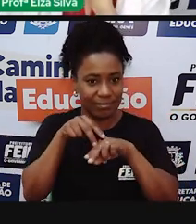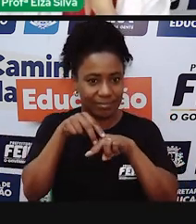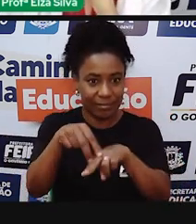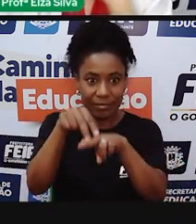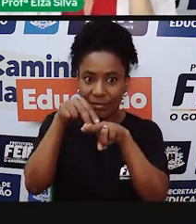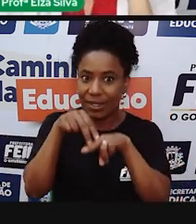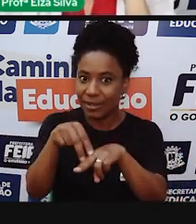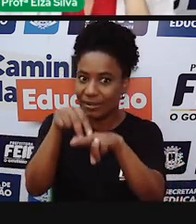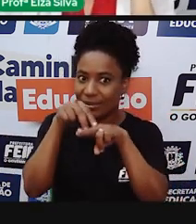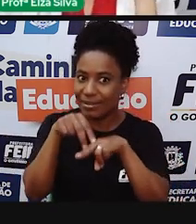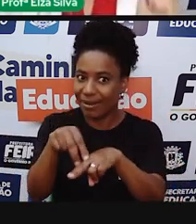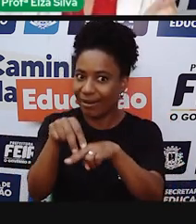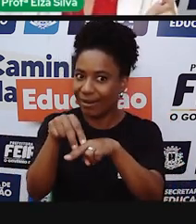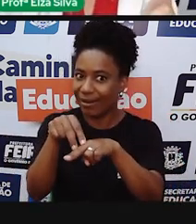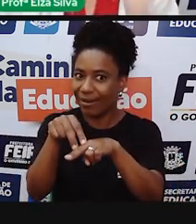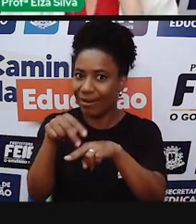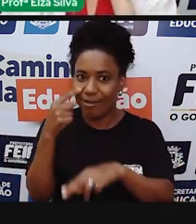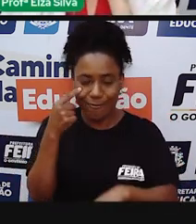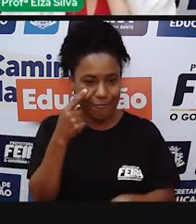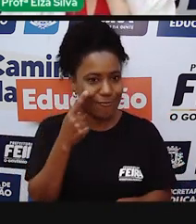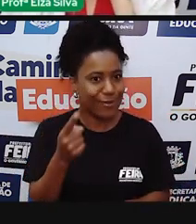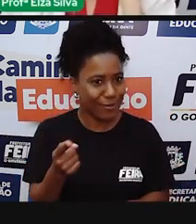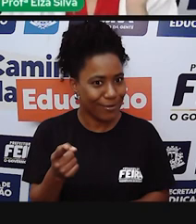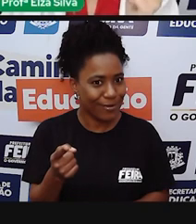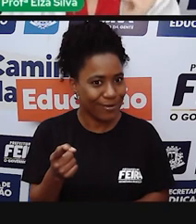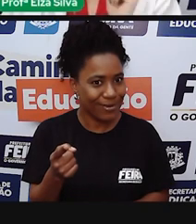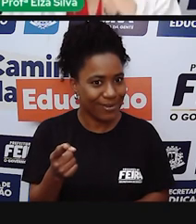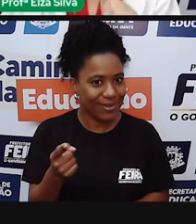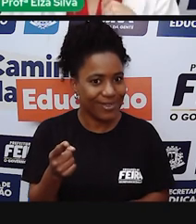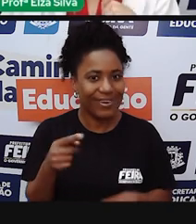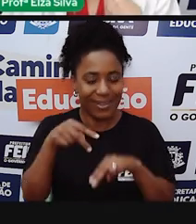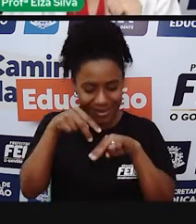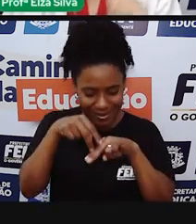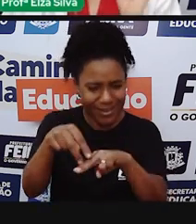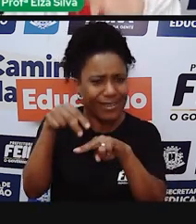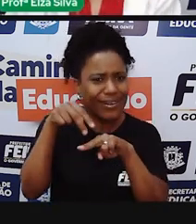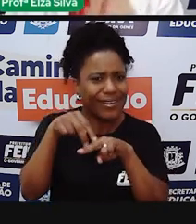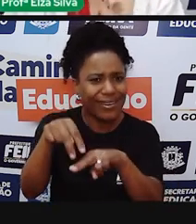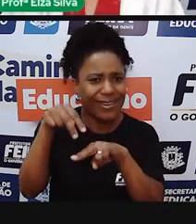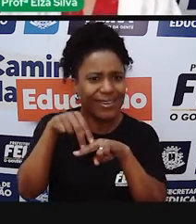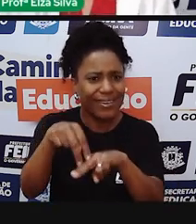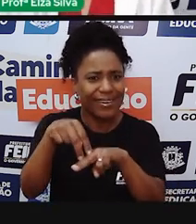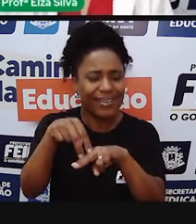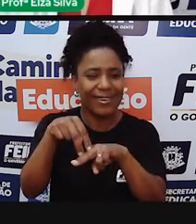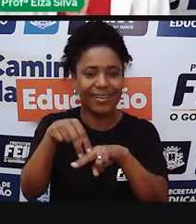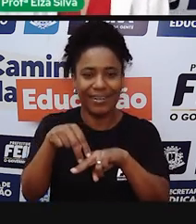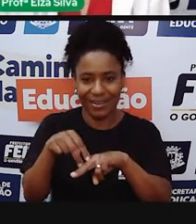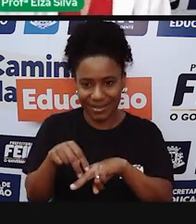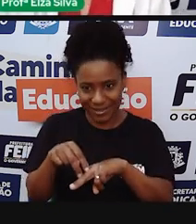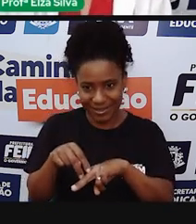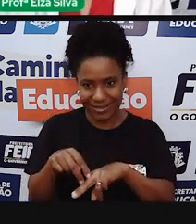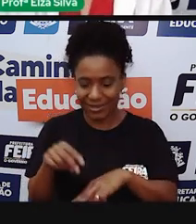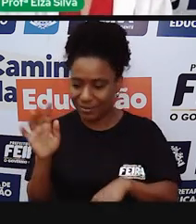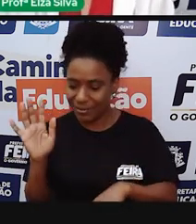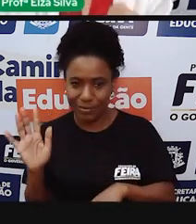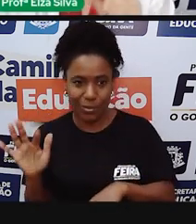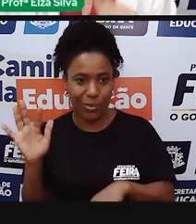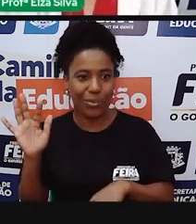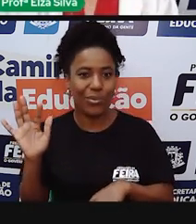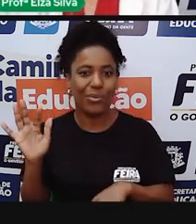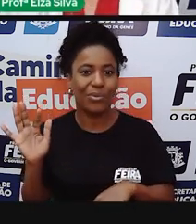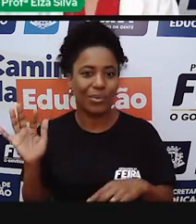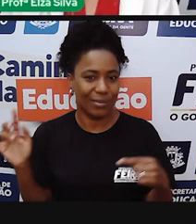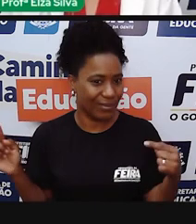Skateboard. Vocês ouviram a palavra skateboard? Porque quando vocês encontrarem a imagem,